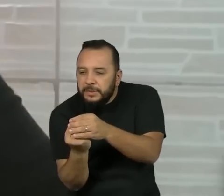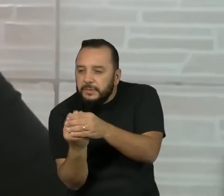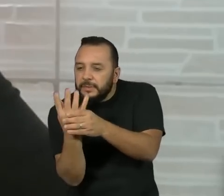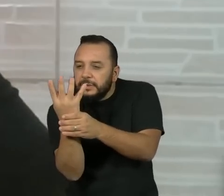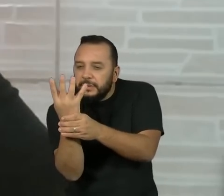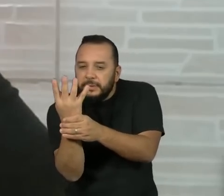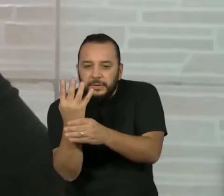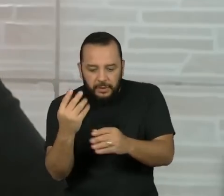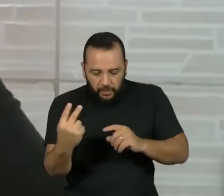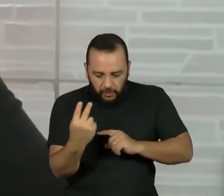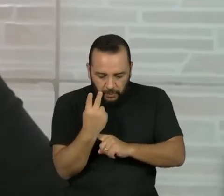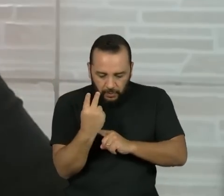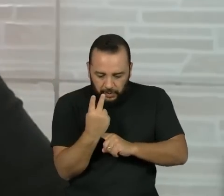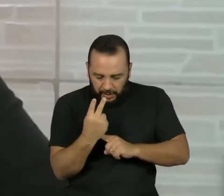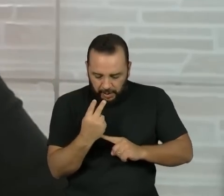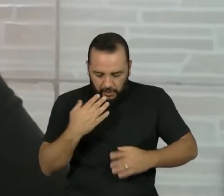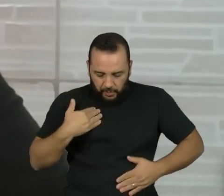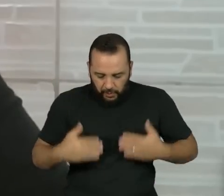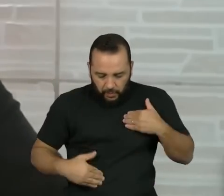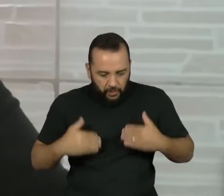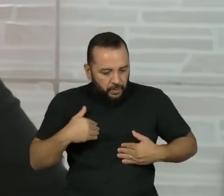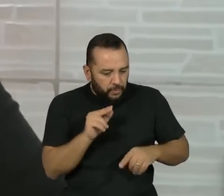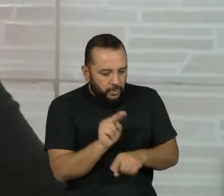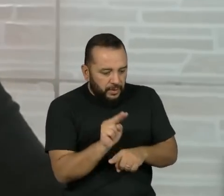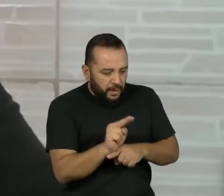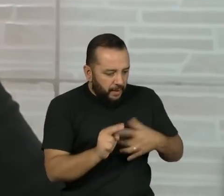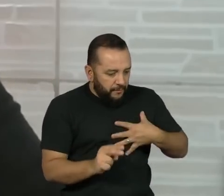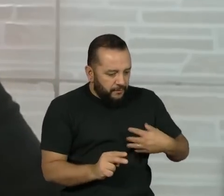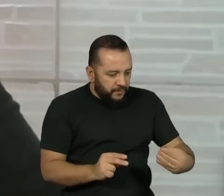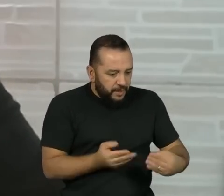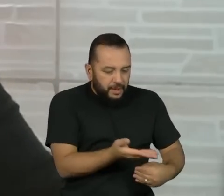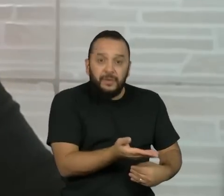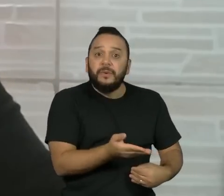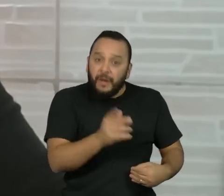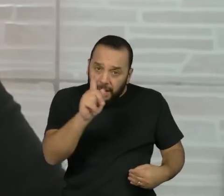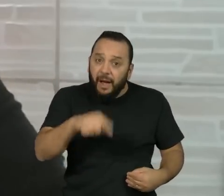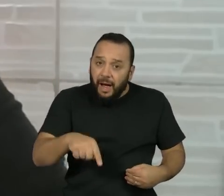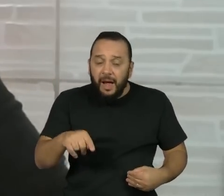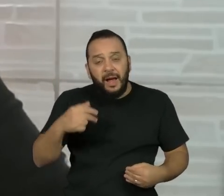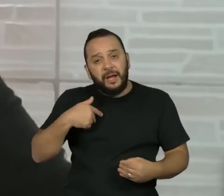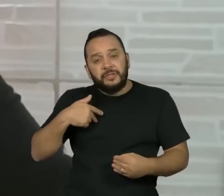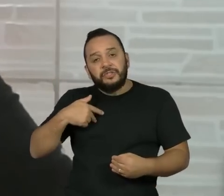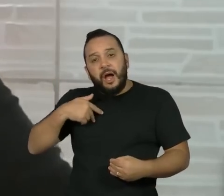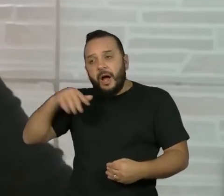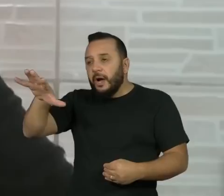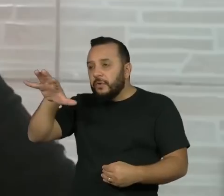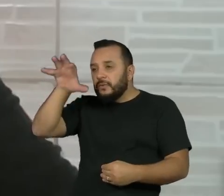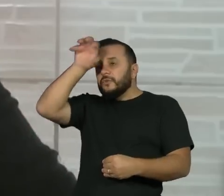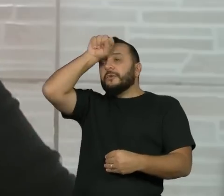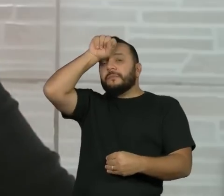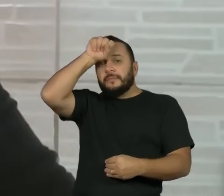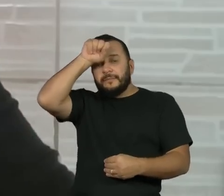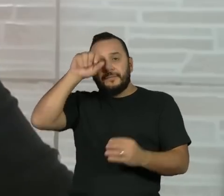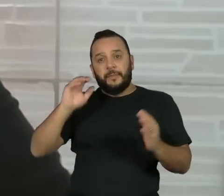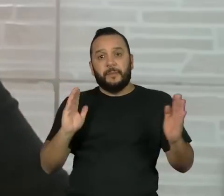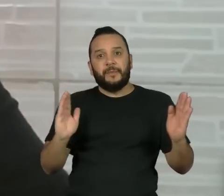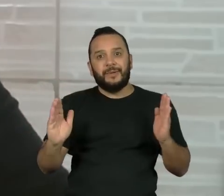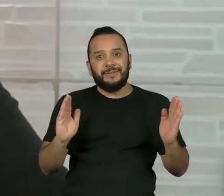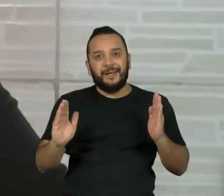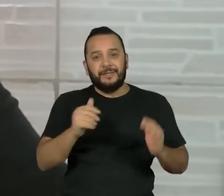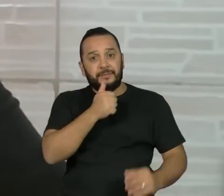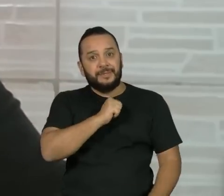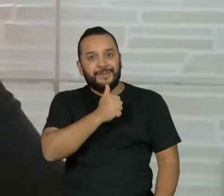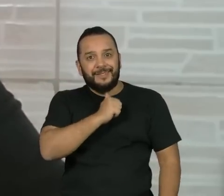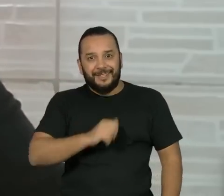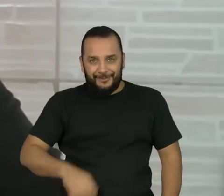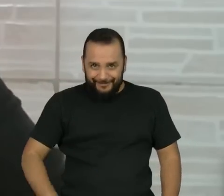do corpo, que é cuidar do filho. E tudo isso nós recebemos, né, durante esse processo que a gente passa, né,